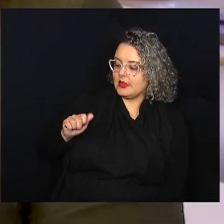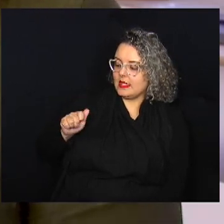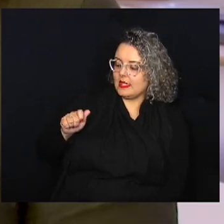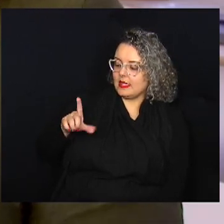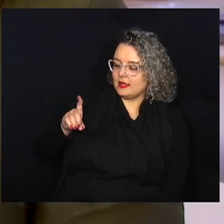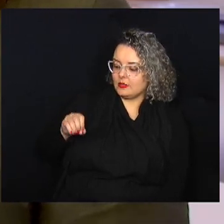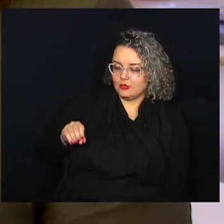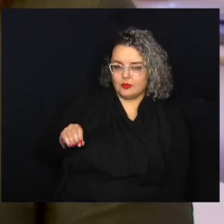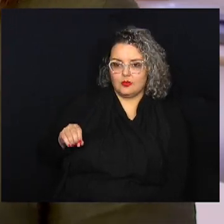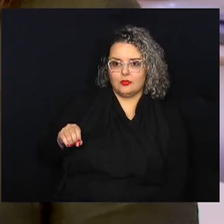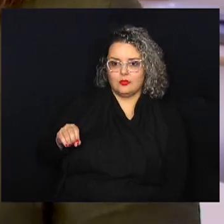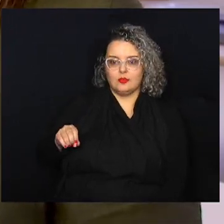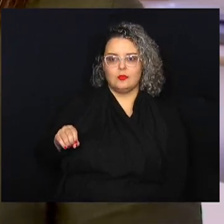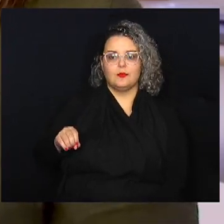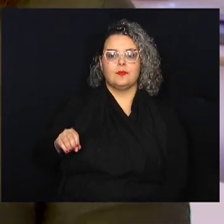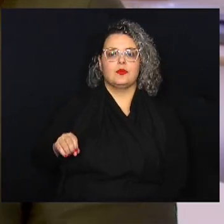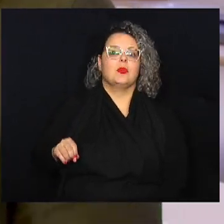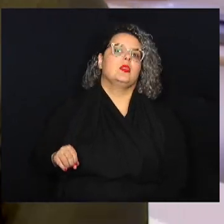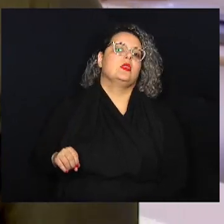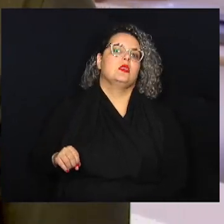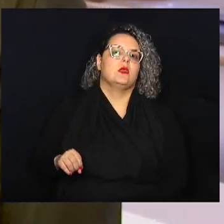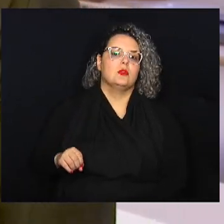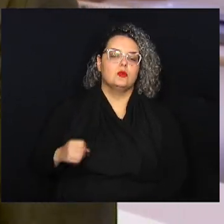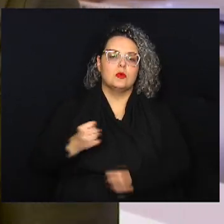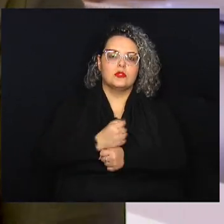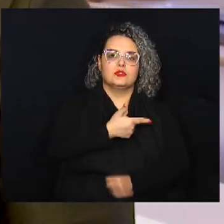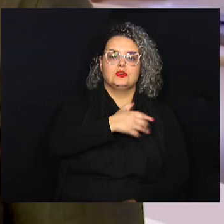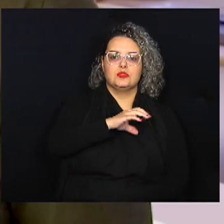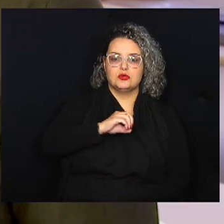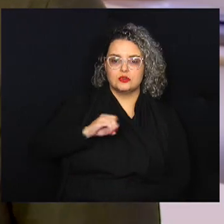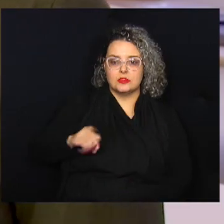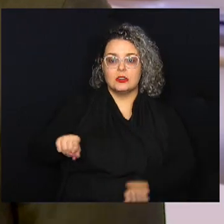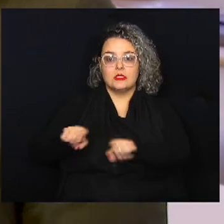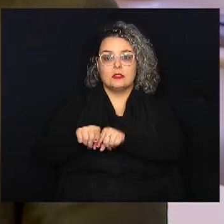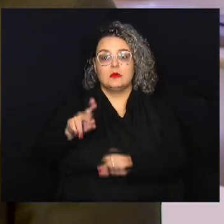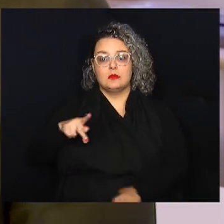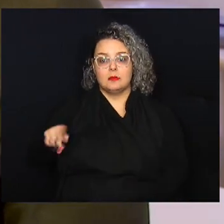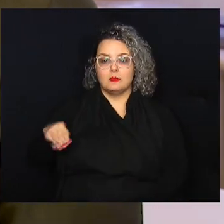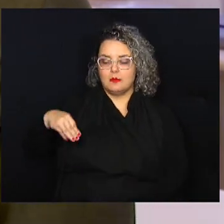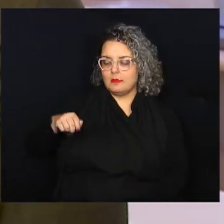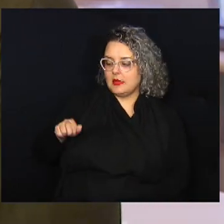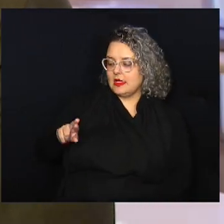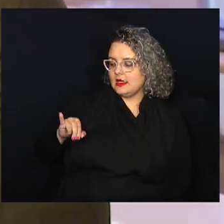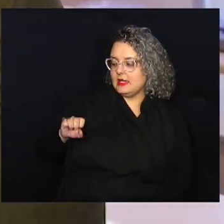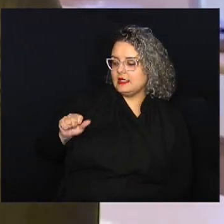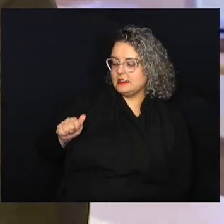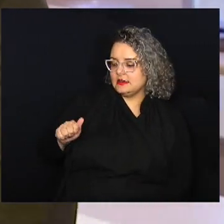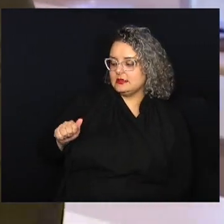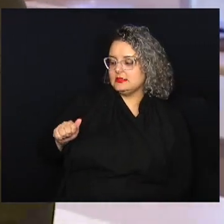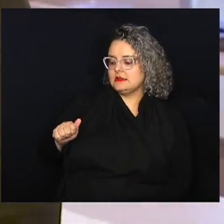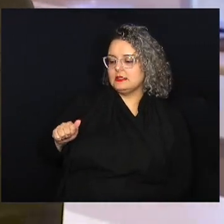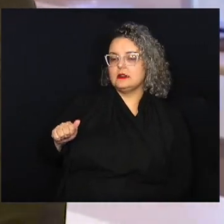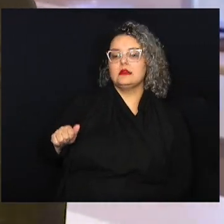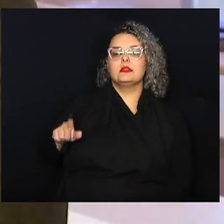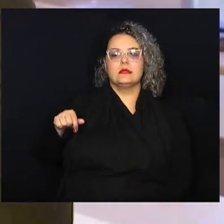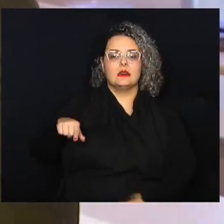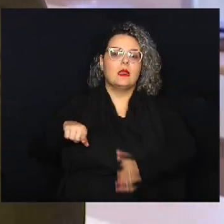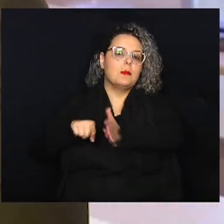de uma professora nossa da casa também, né, a professora Marisa Lajolo, que pesquisa Lobato,